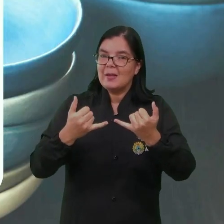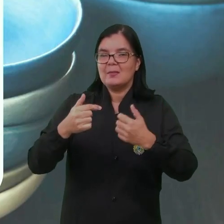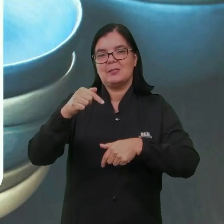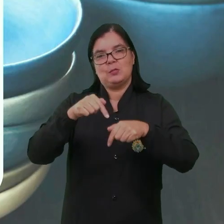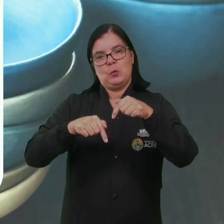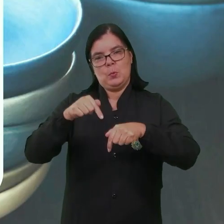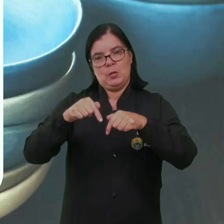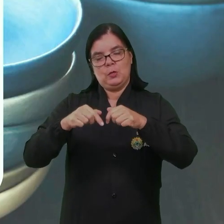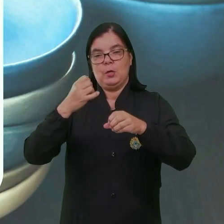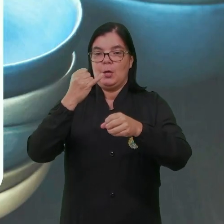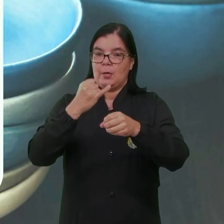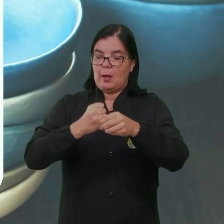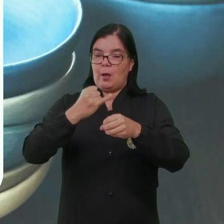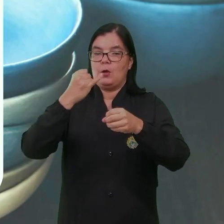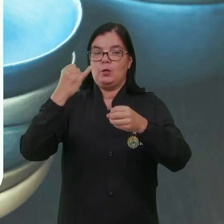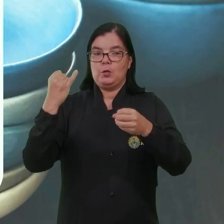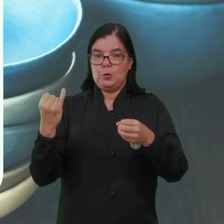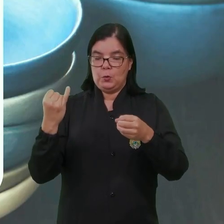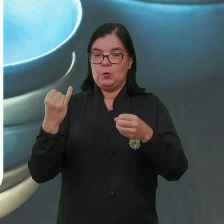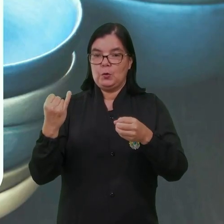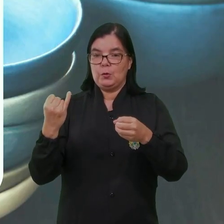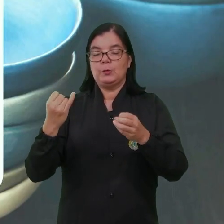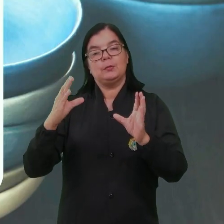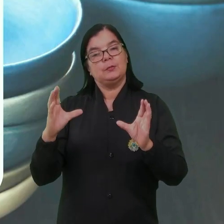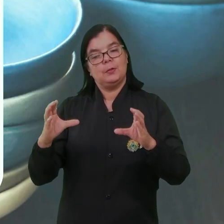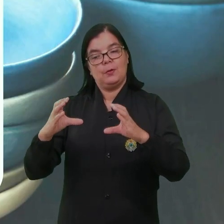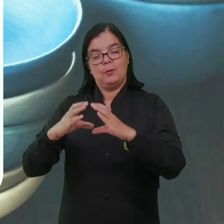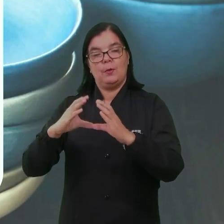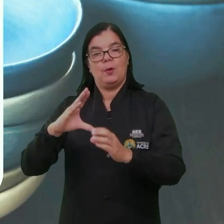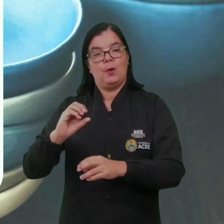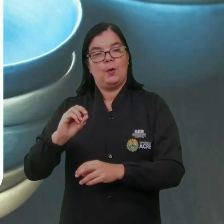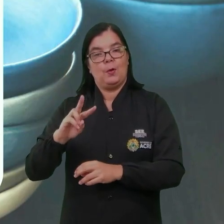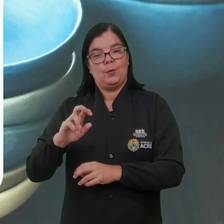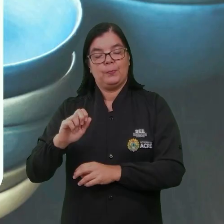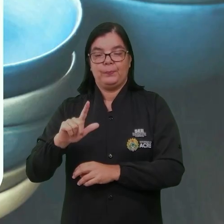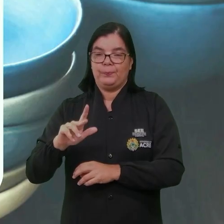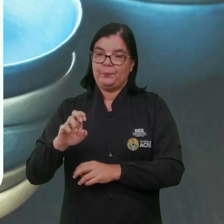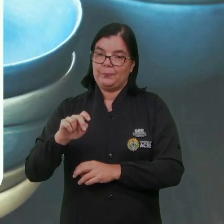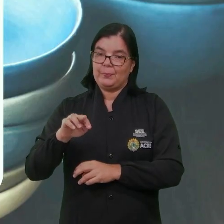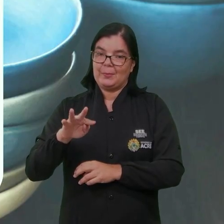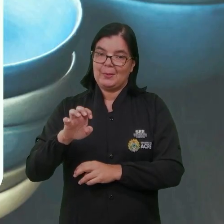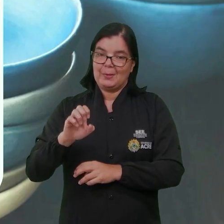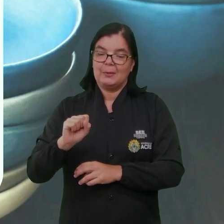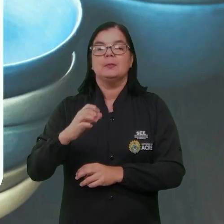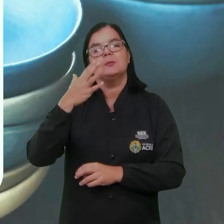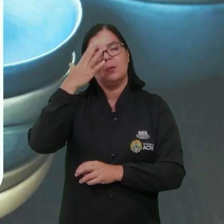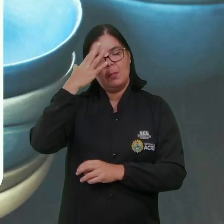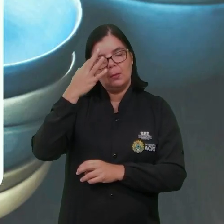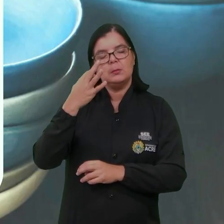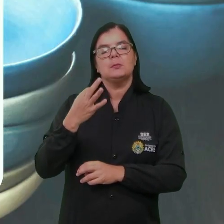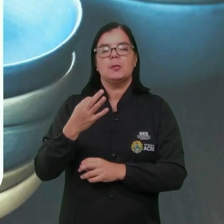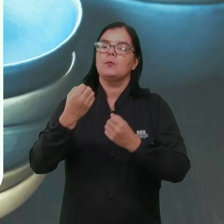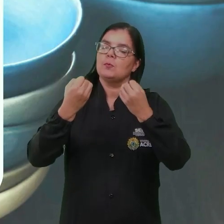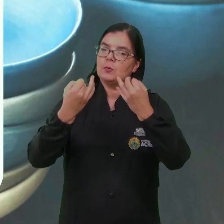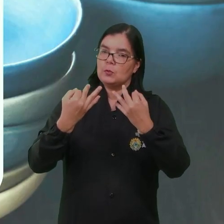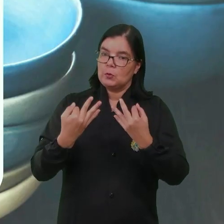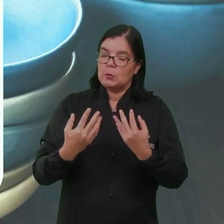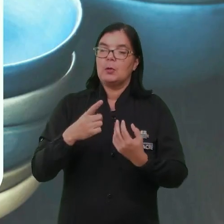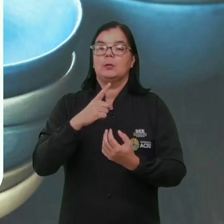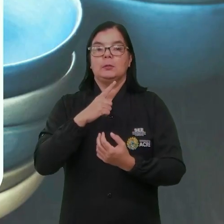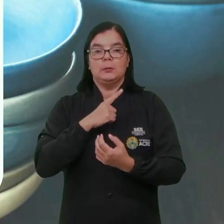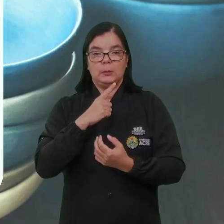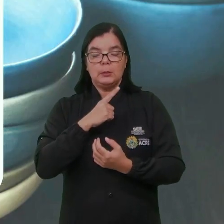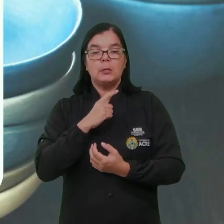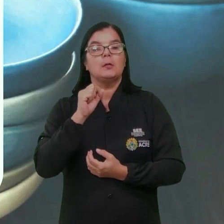químicas predominantes. A questão das ligações iônicas e covalentes. Exatamente, gente, foi aquilo que a gente falou. A gente